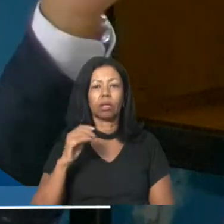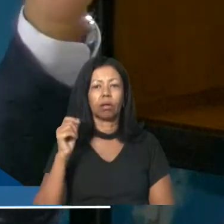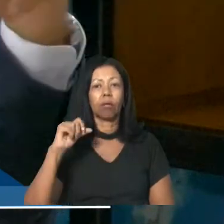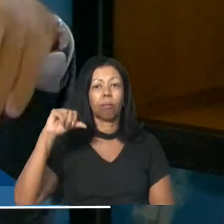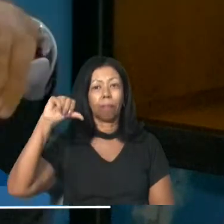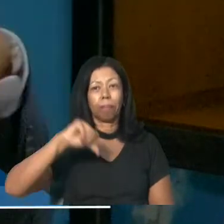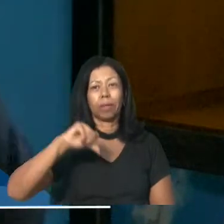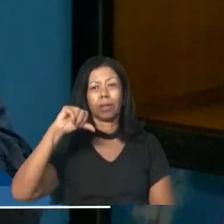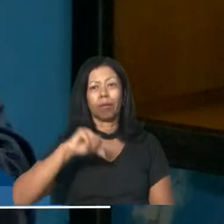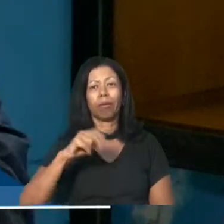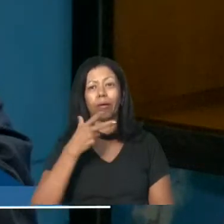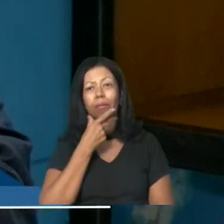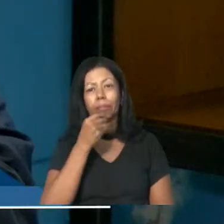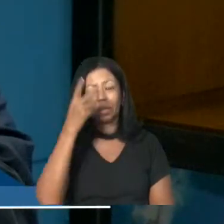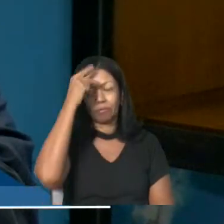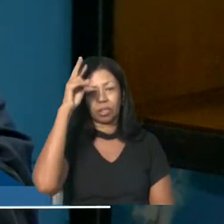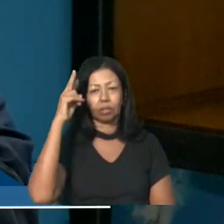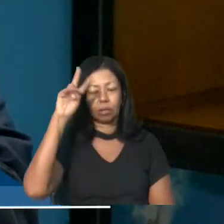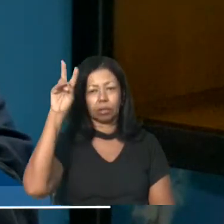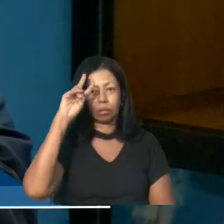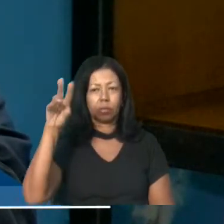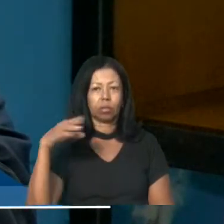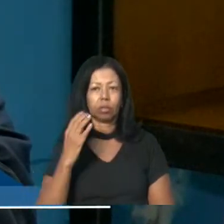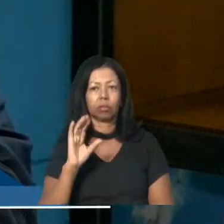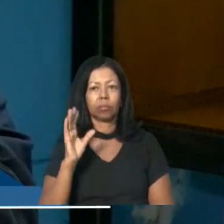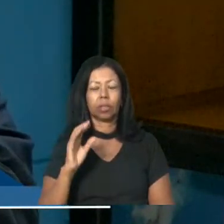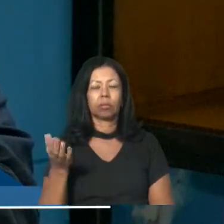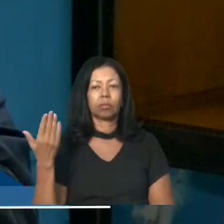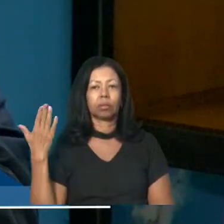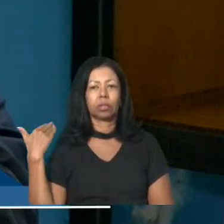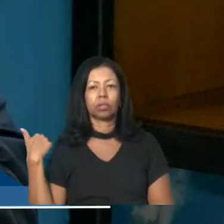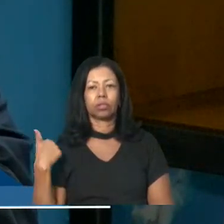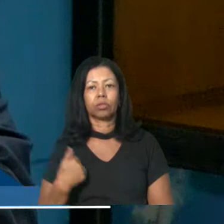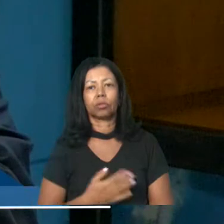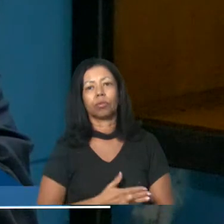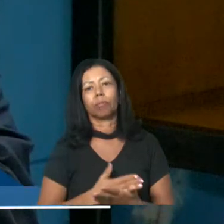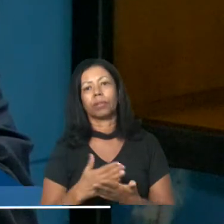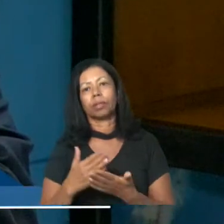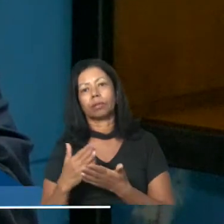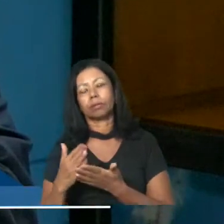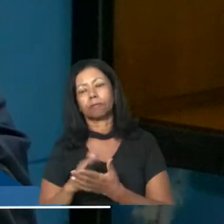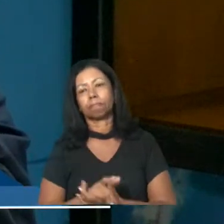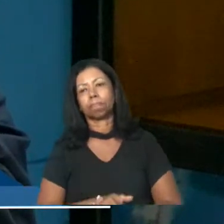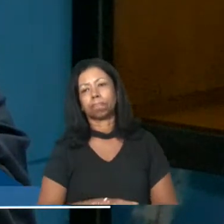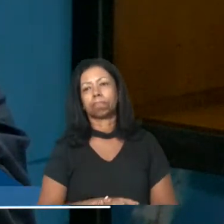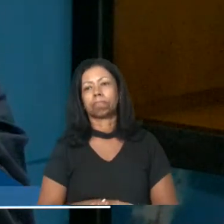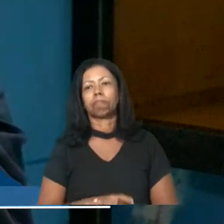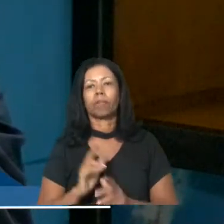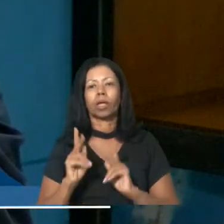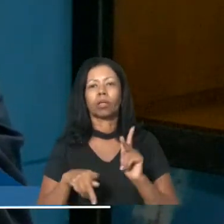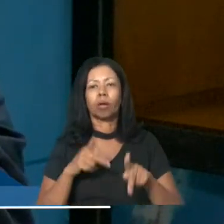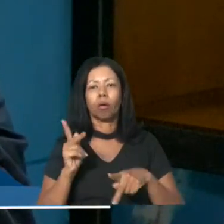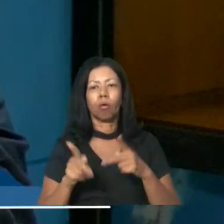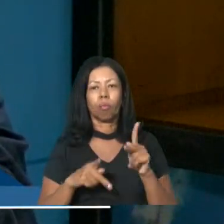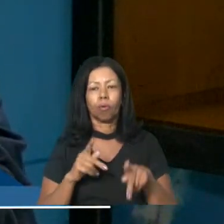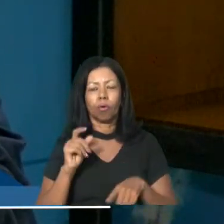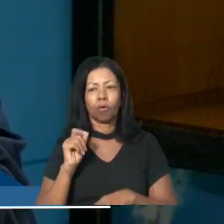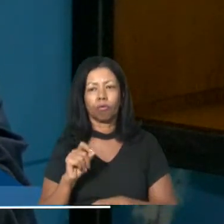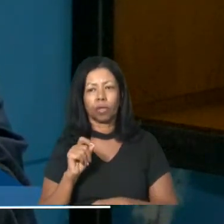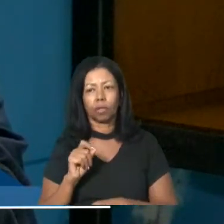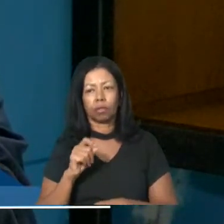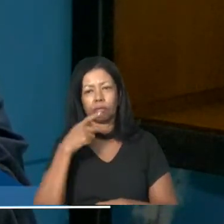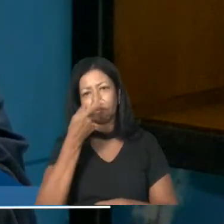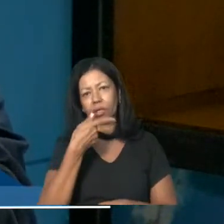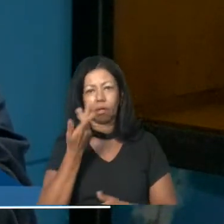da história de Cubatão desde a sua emancipação. Essa é a grande realidade. Isso é a população, presidente,